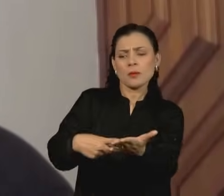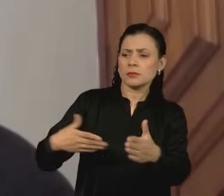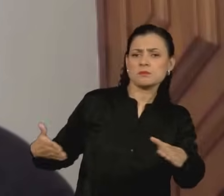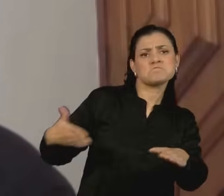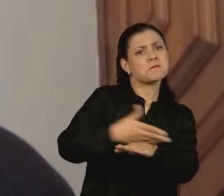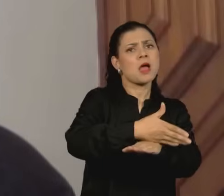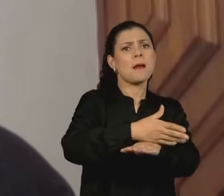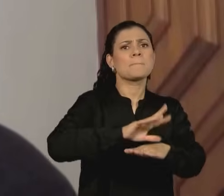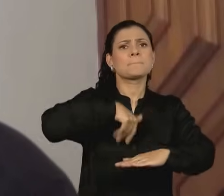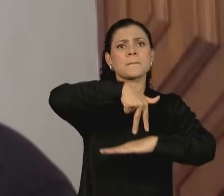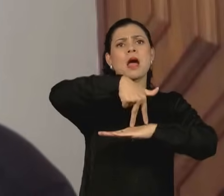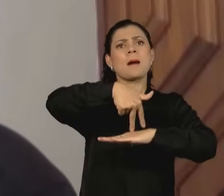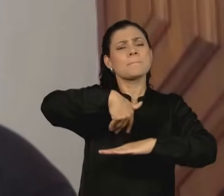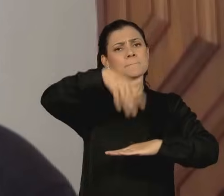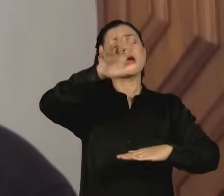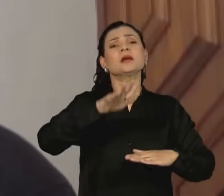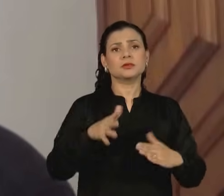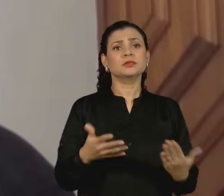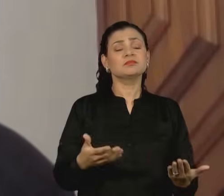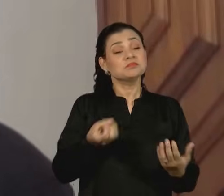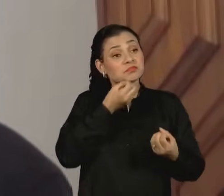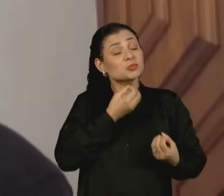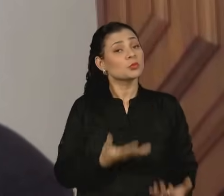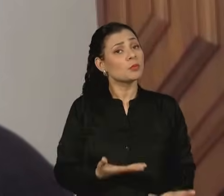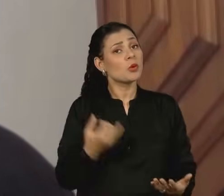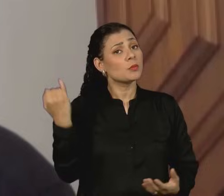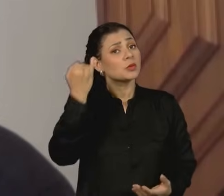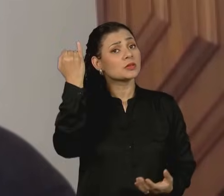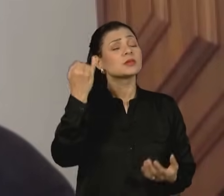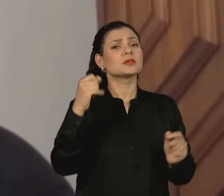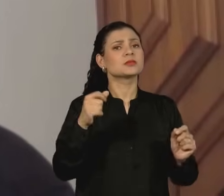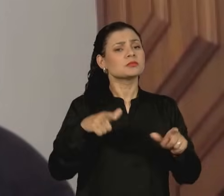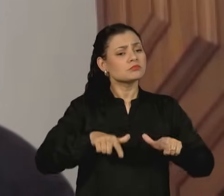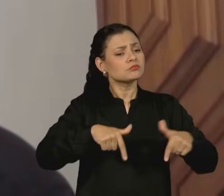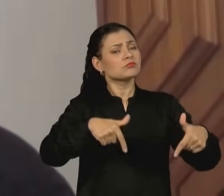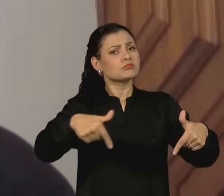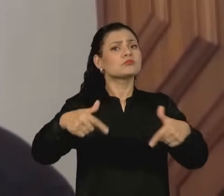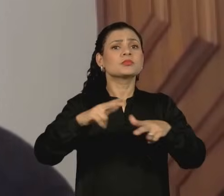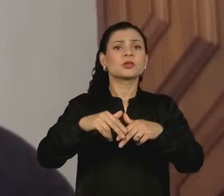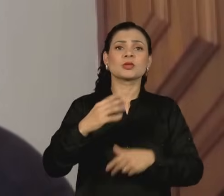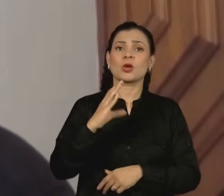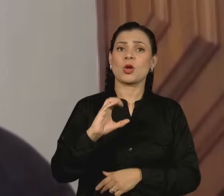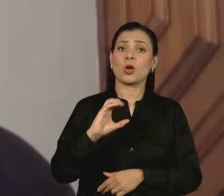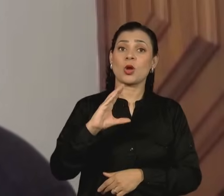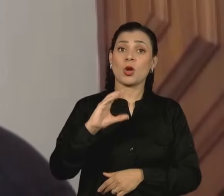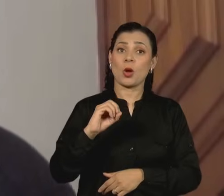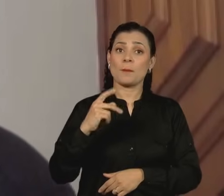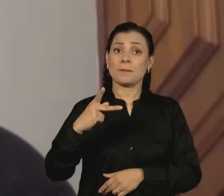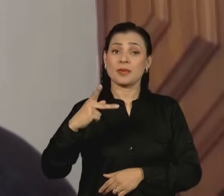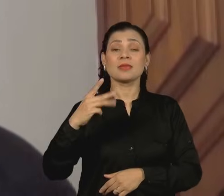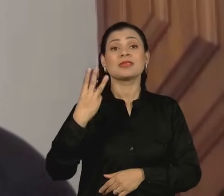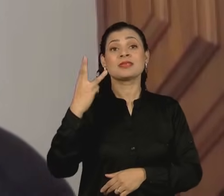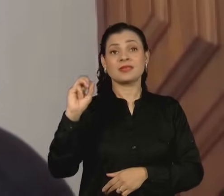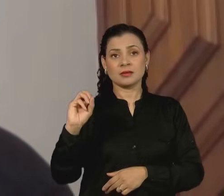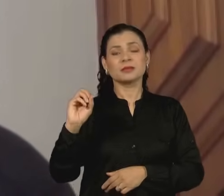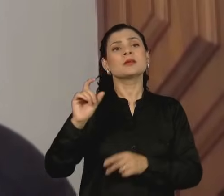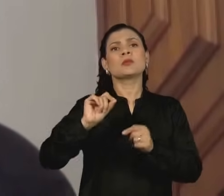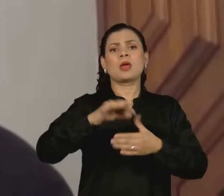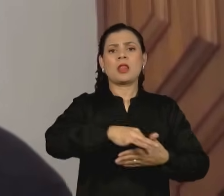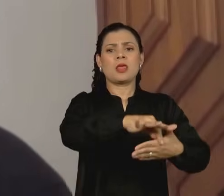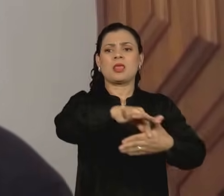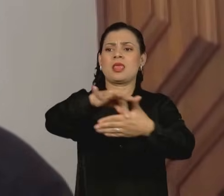assumindo um protagonismo, e um bom reflexo para a COP30 vai ser esse uníssono, né, essas